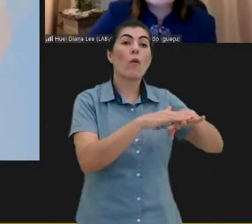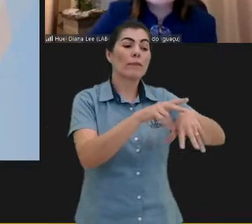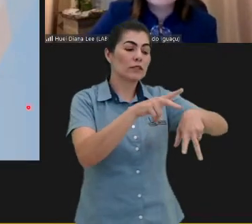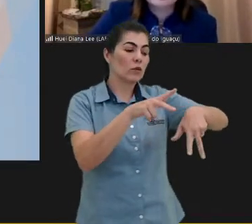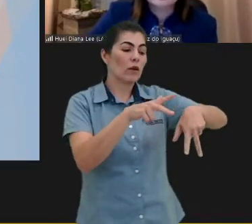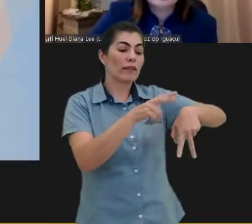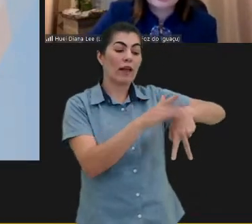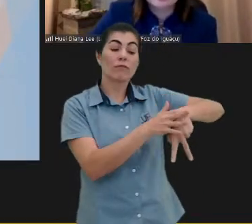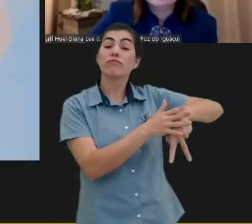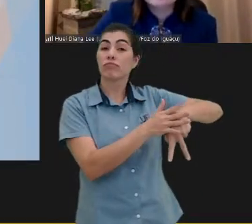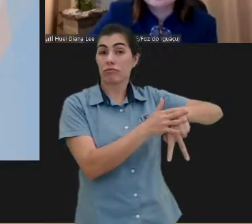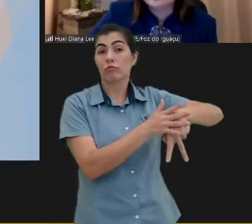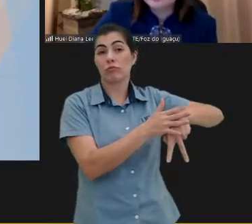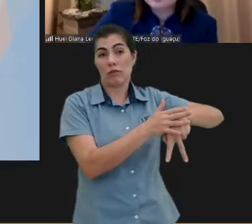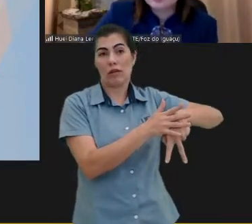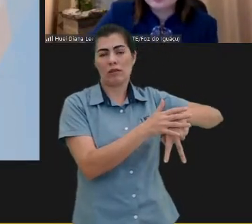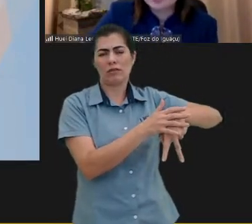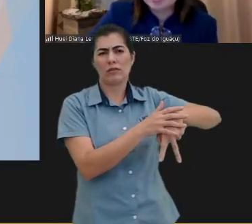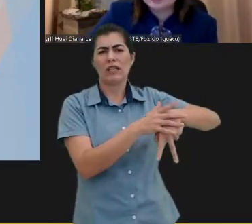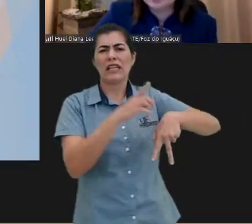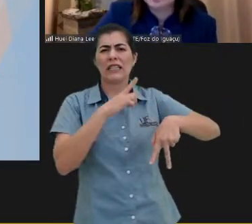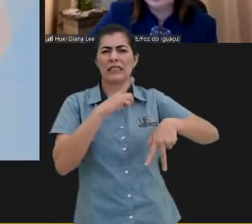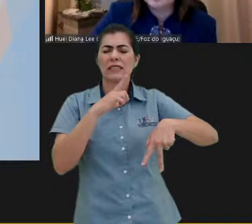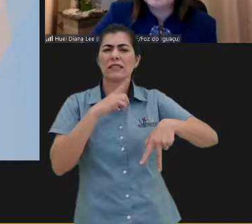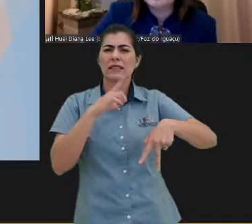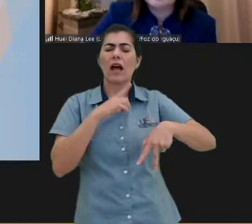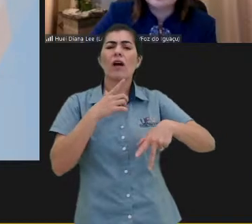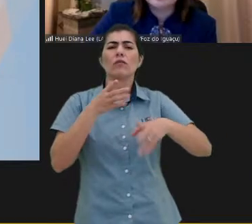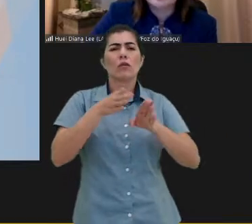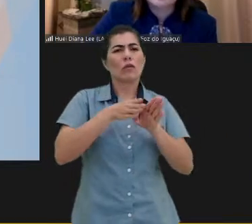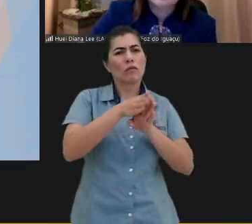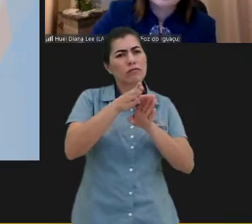muitas áreas que estão relacionadas e às vezes são ditas como